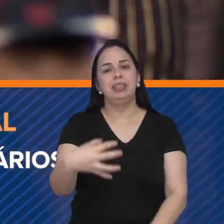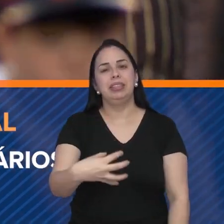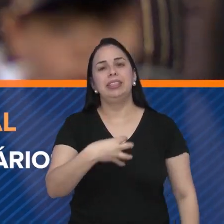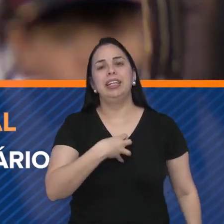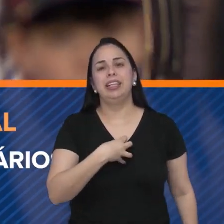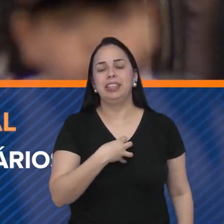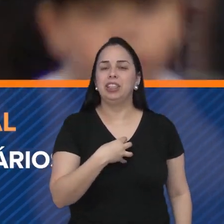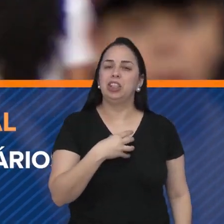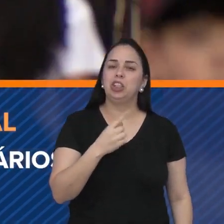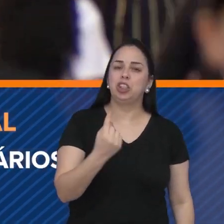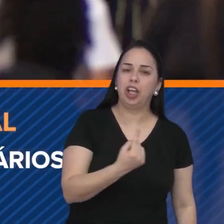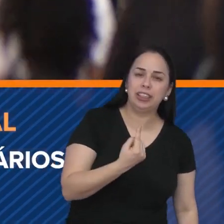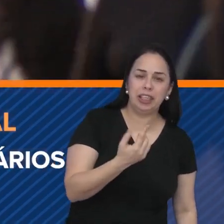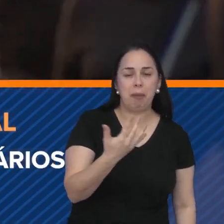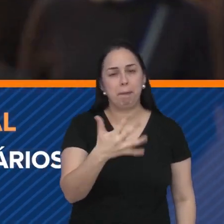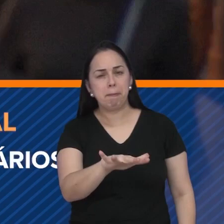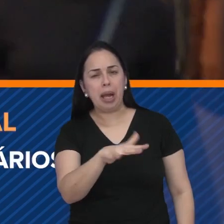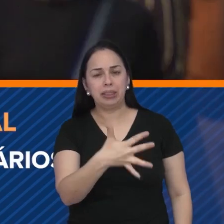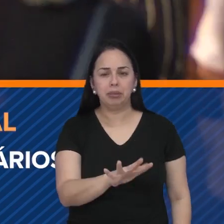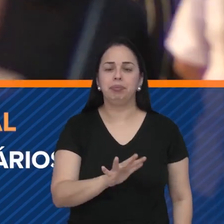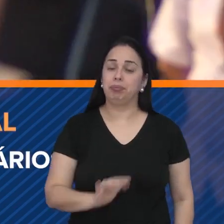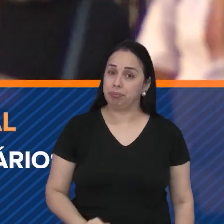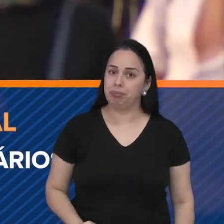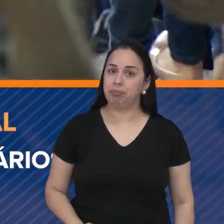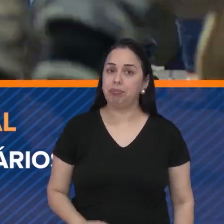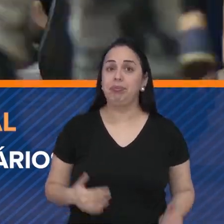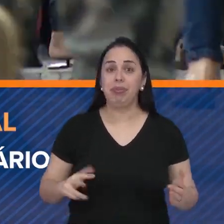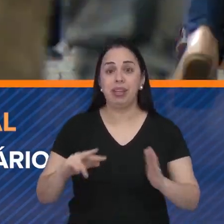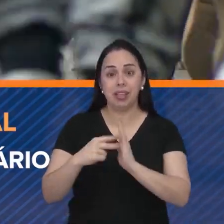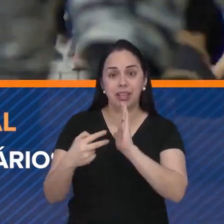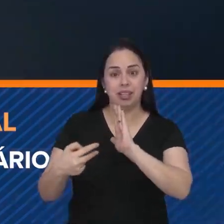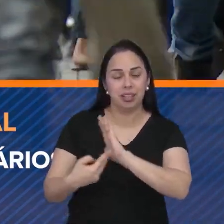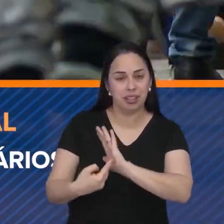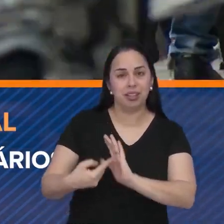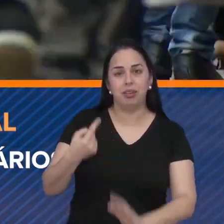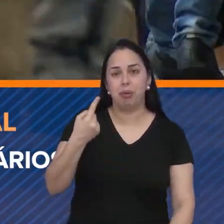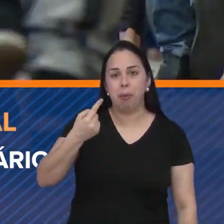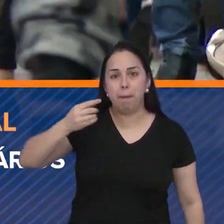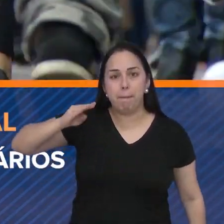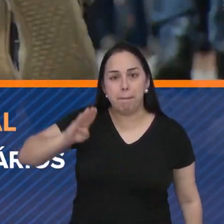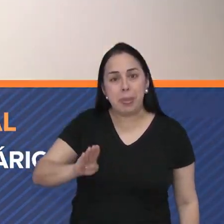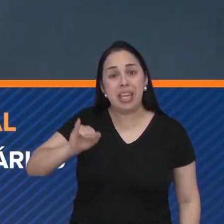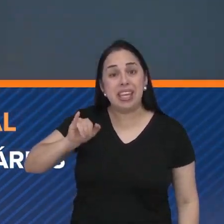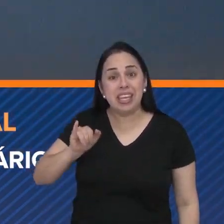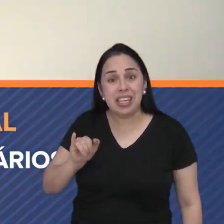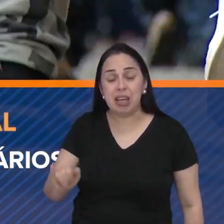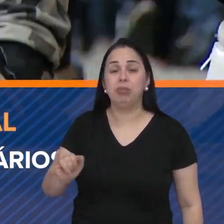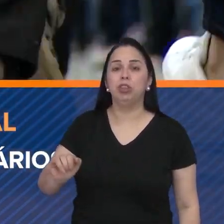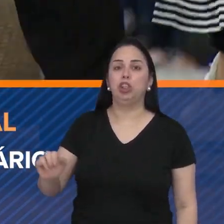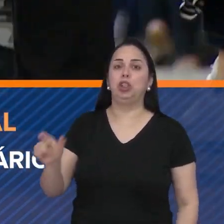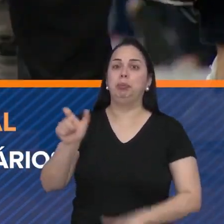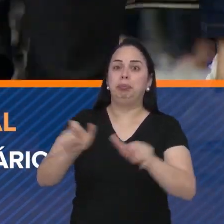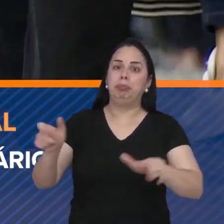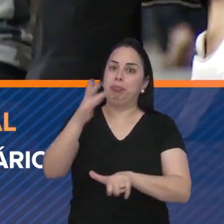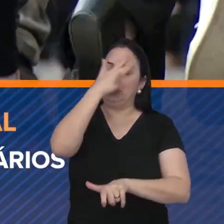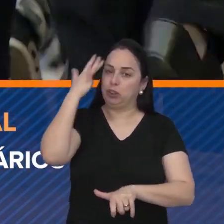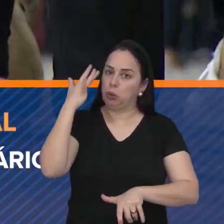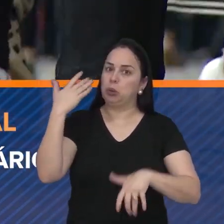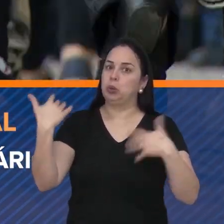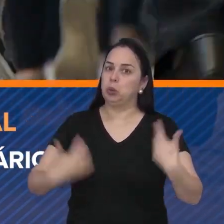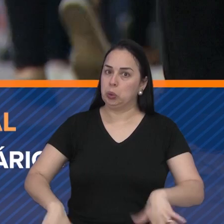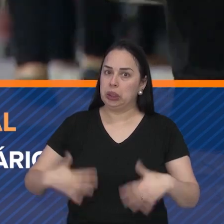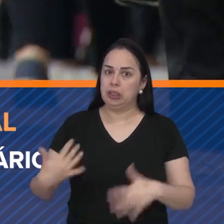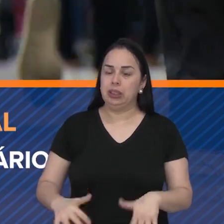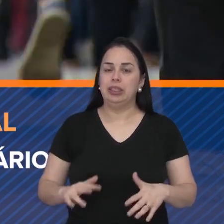se declara muito ou razoavelmente sozinha. O número corresponde a cerca de 1 bilhão de pessoas.